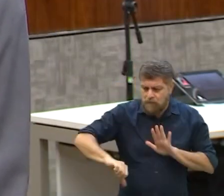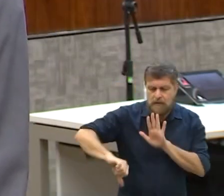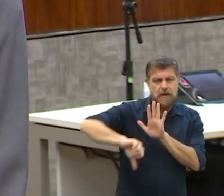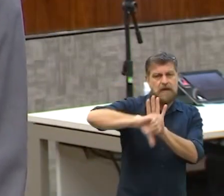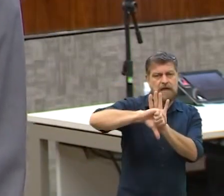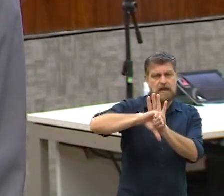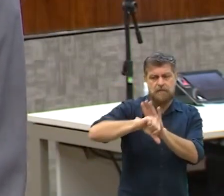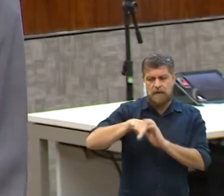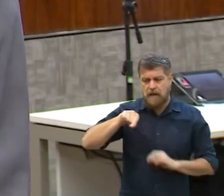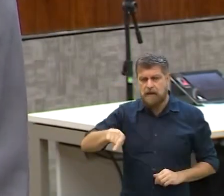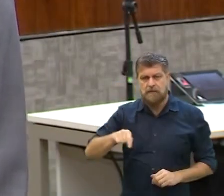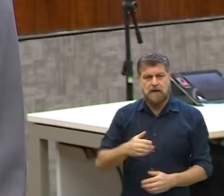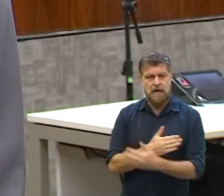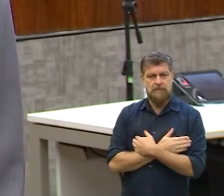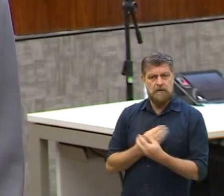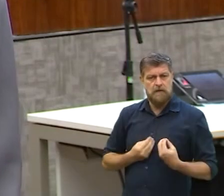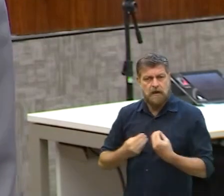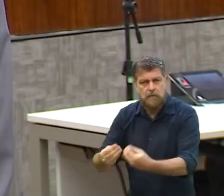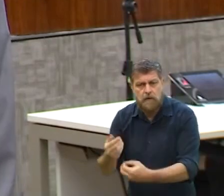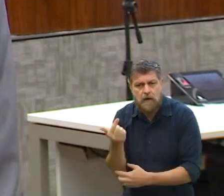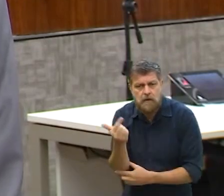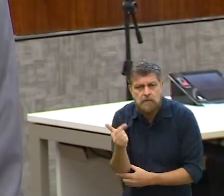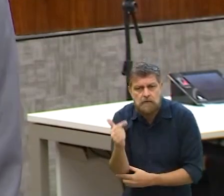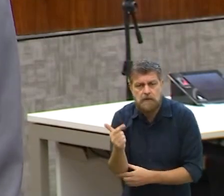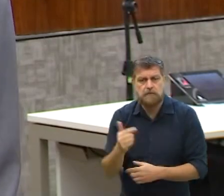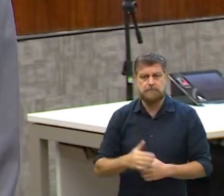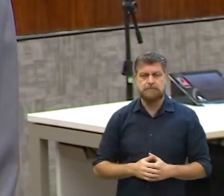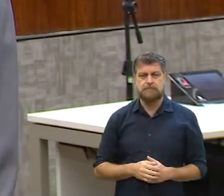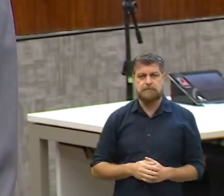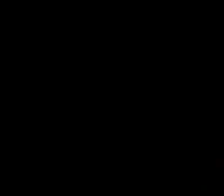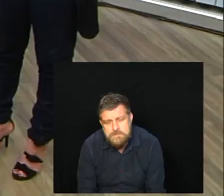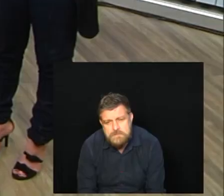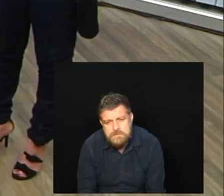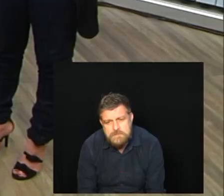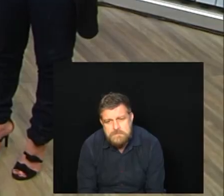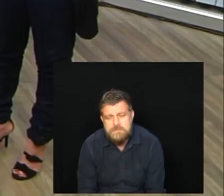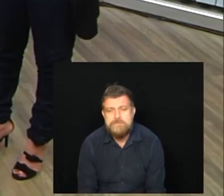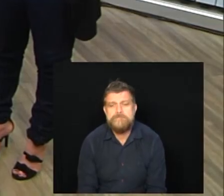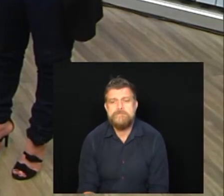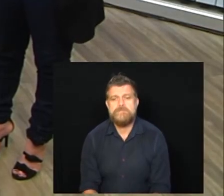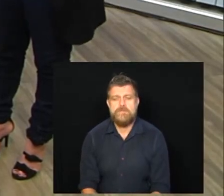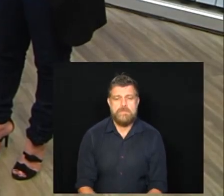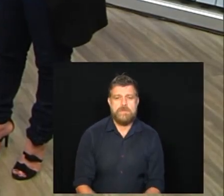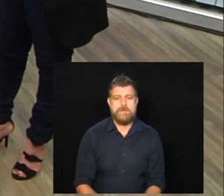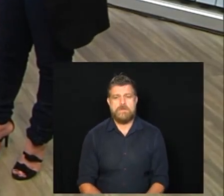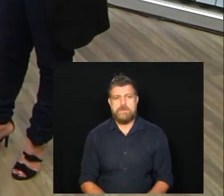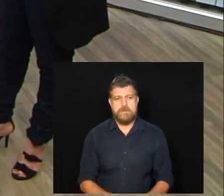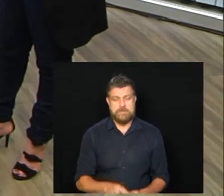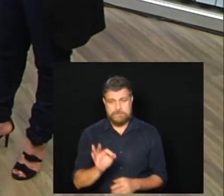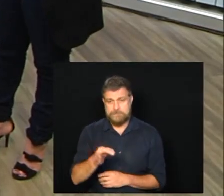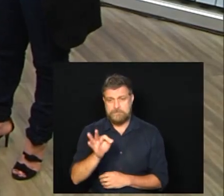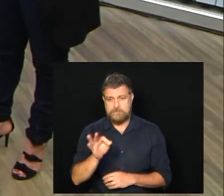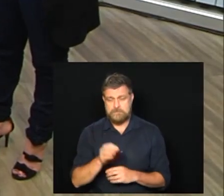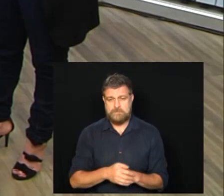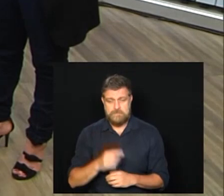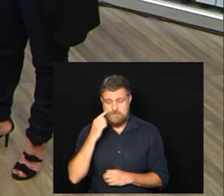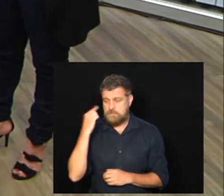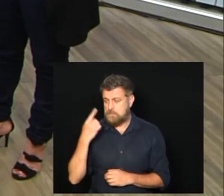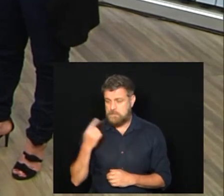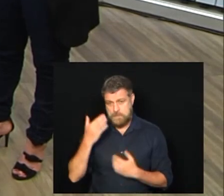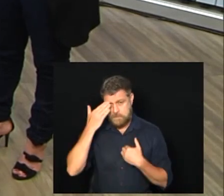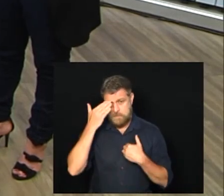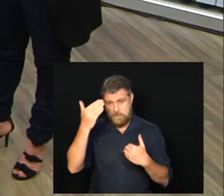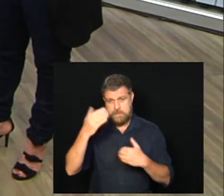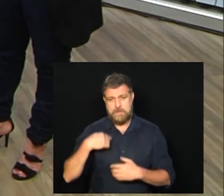um crime você não oferecer fralda para esse tipo de situação. Certo, então, Mina Abreu, muito obrigado.